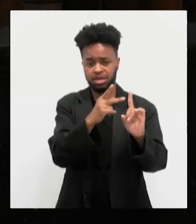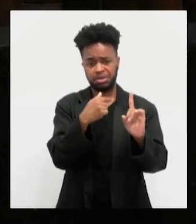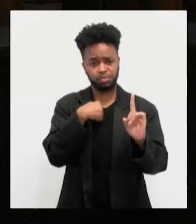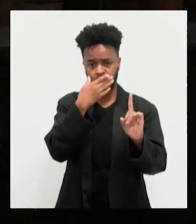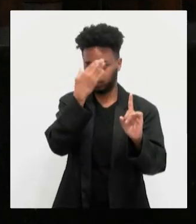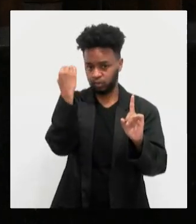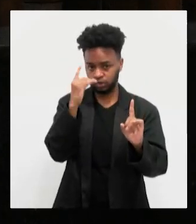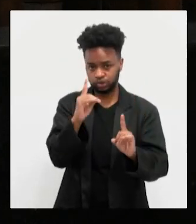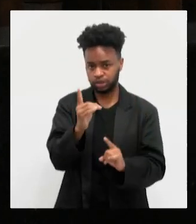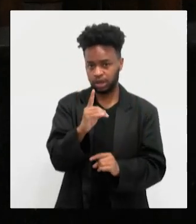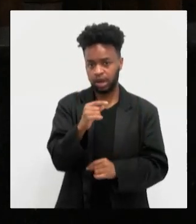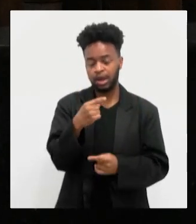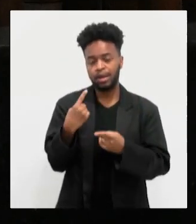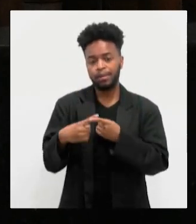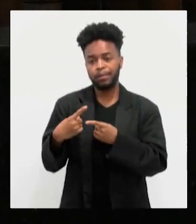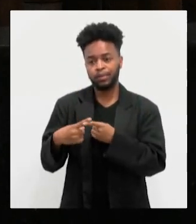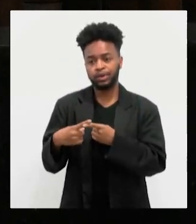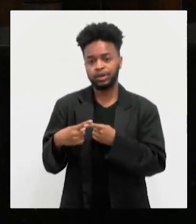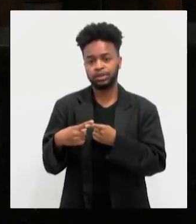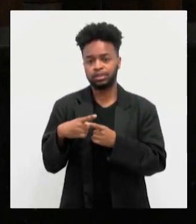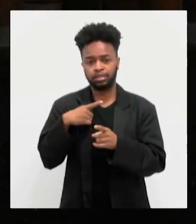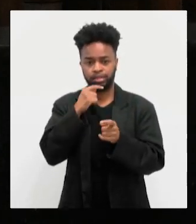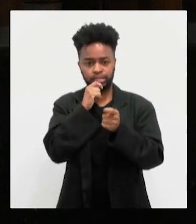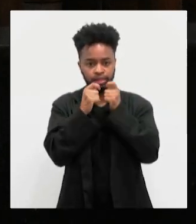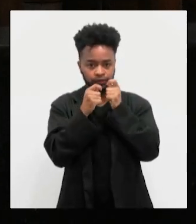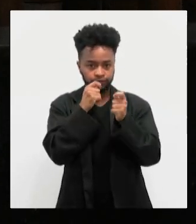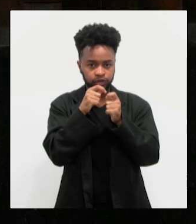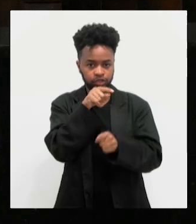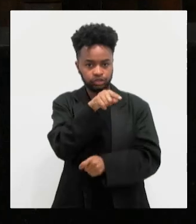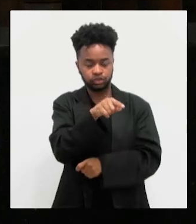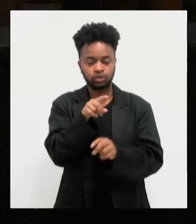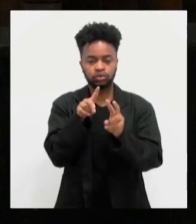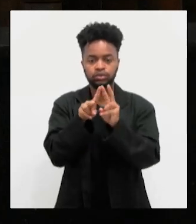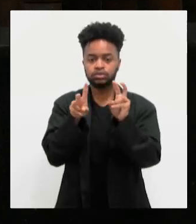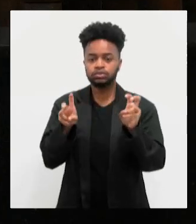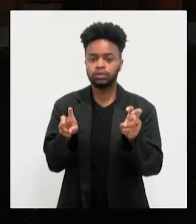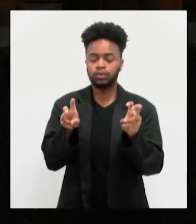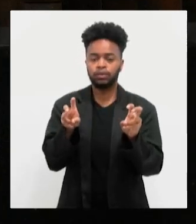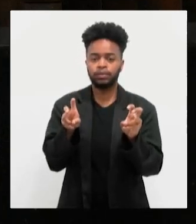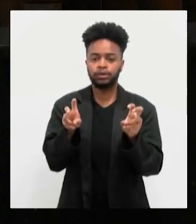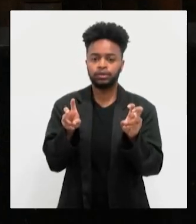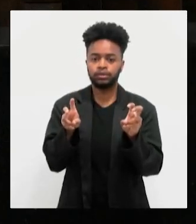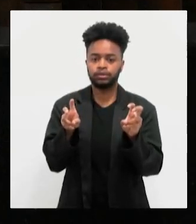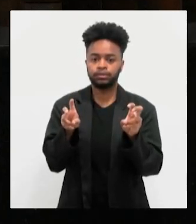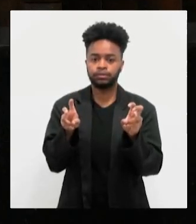esqueci quando foi entrevistado sobre